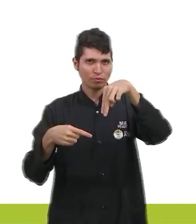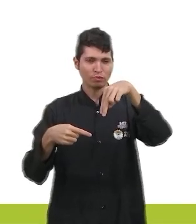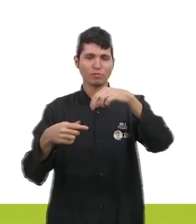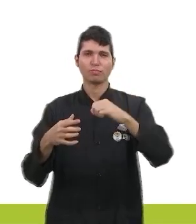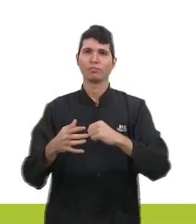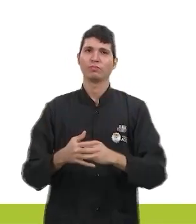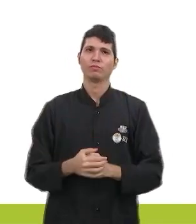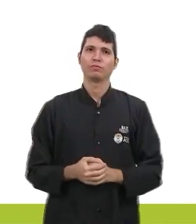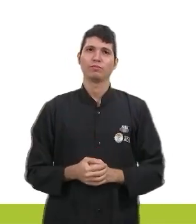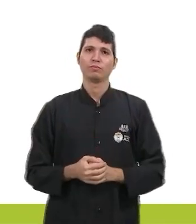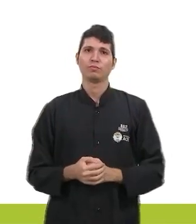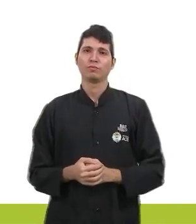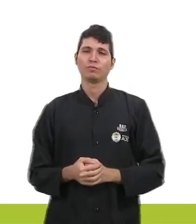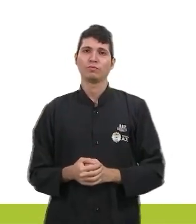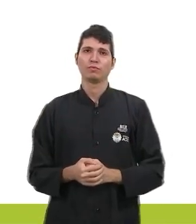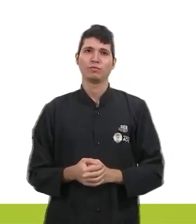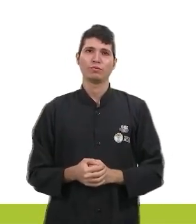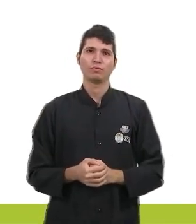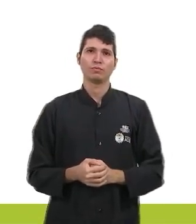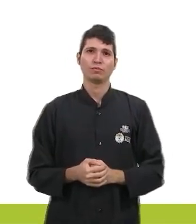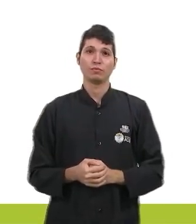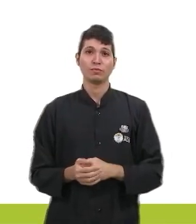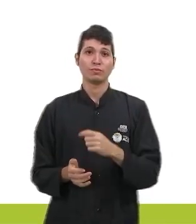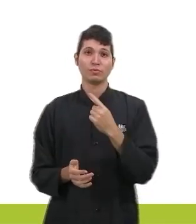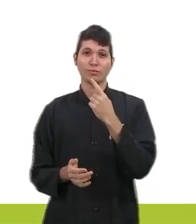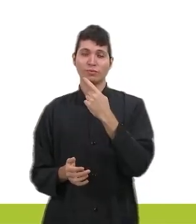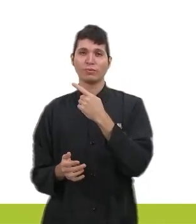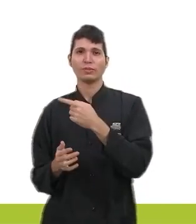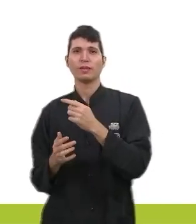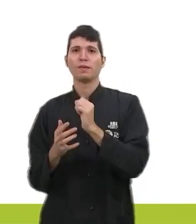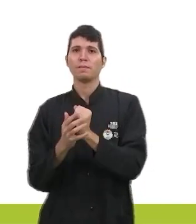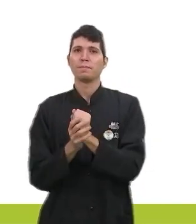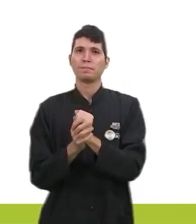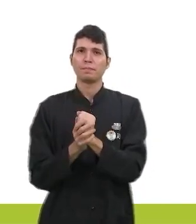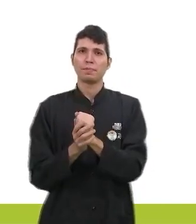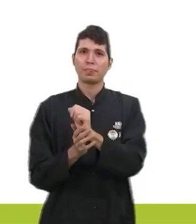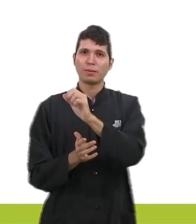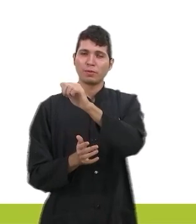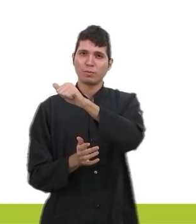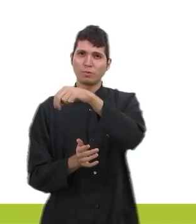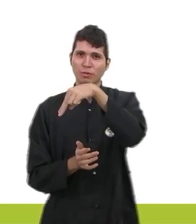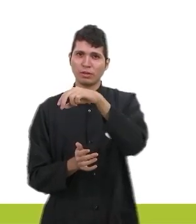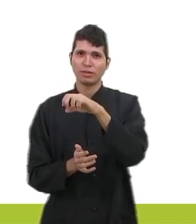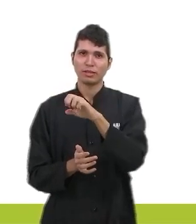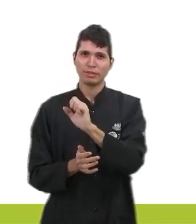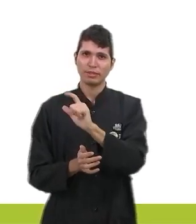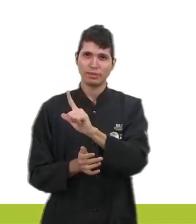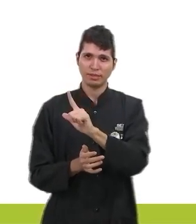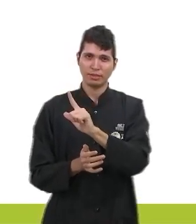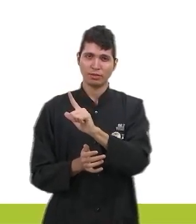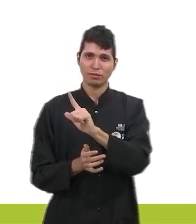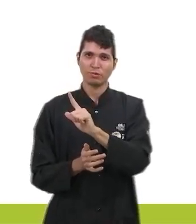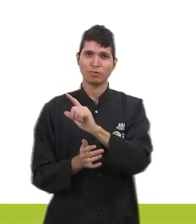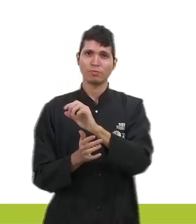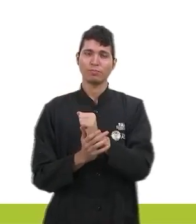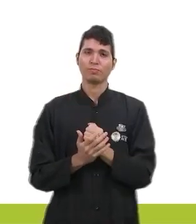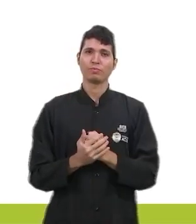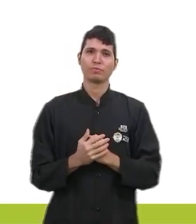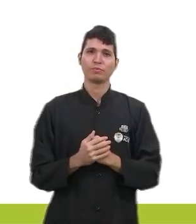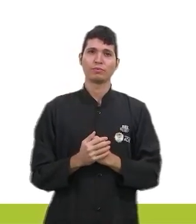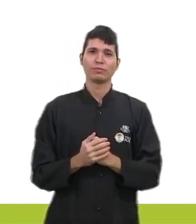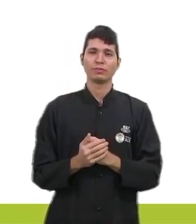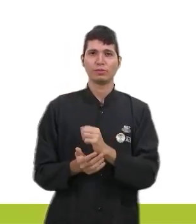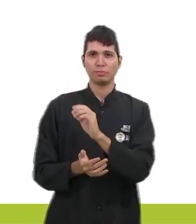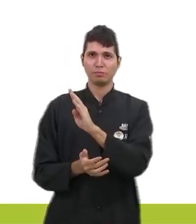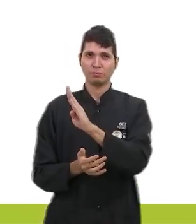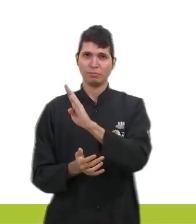exemplo, ali eu tenho um anel benzênico, né? A gente observou ele já muito bem, um anel aromático. Um